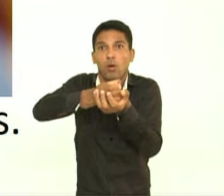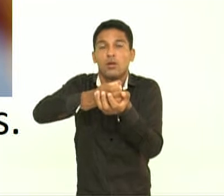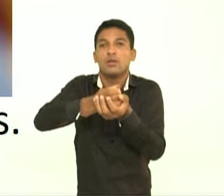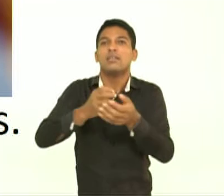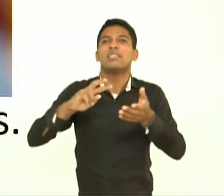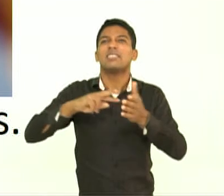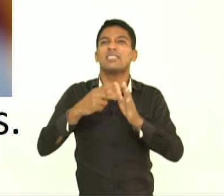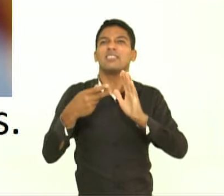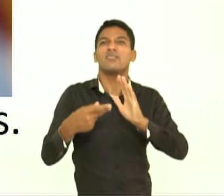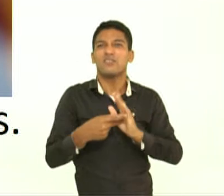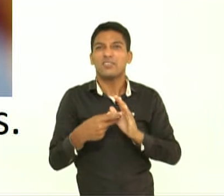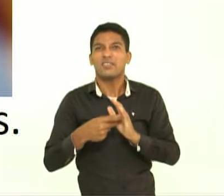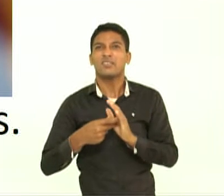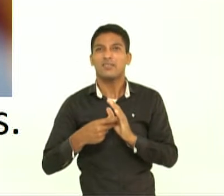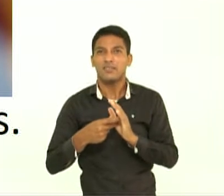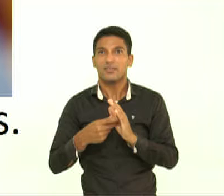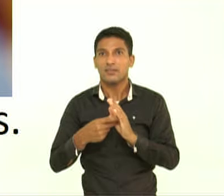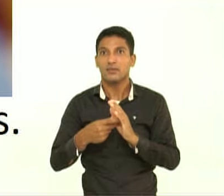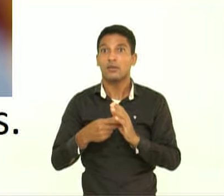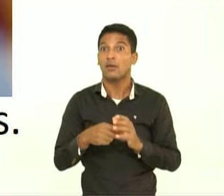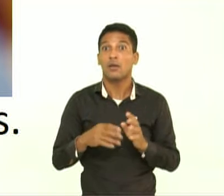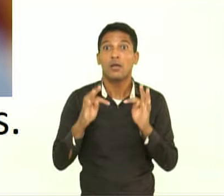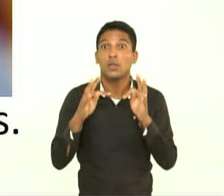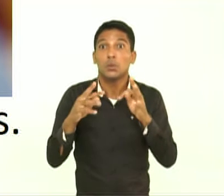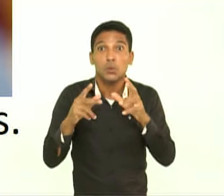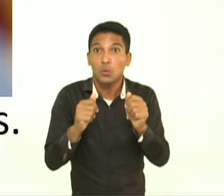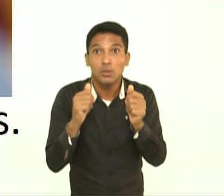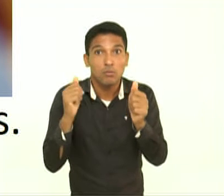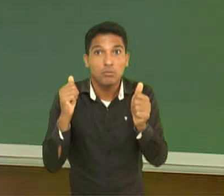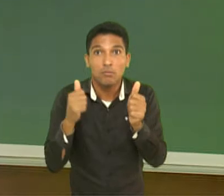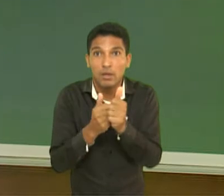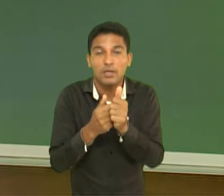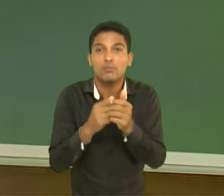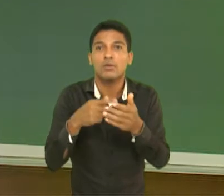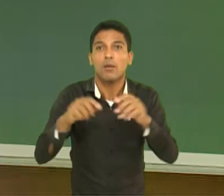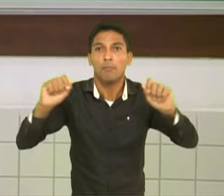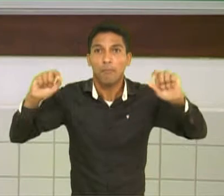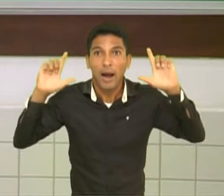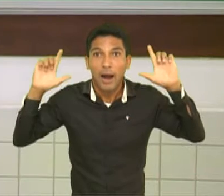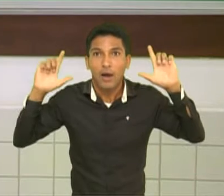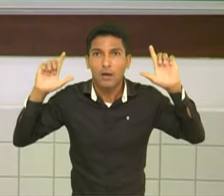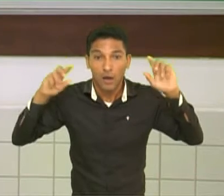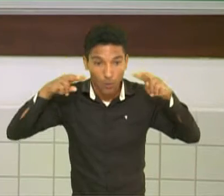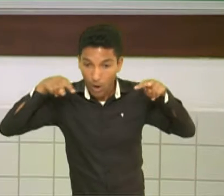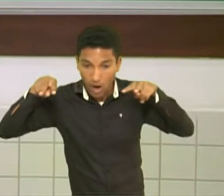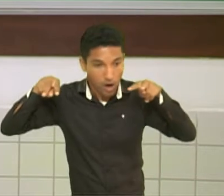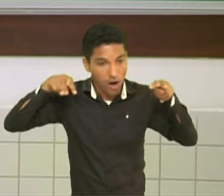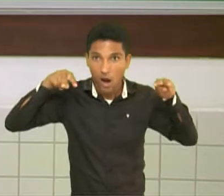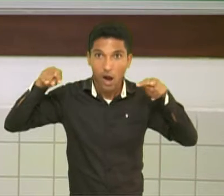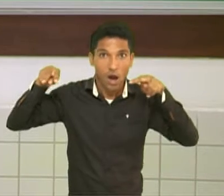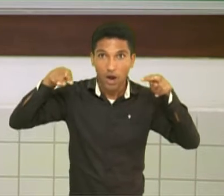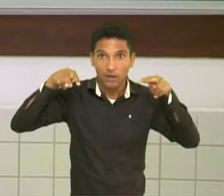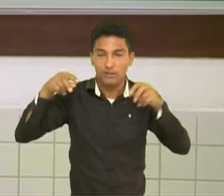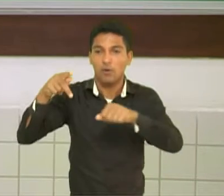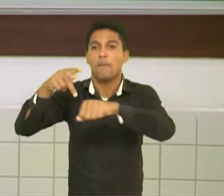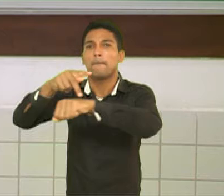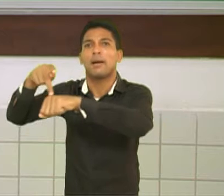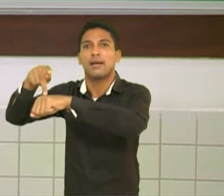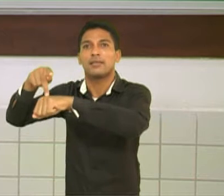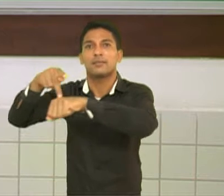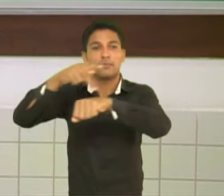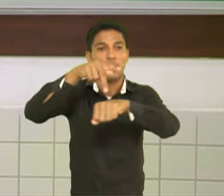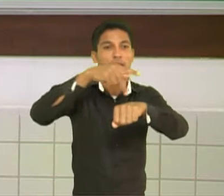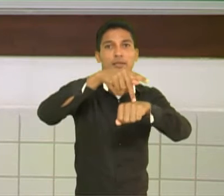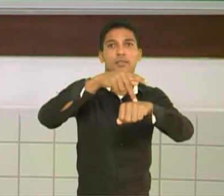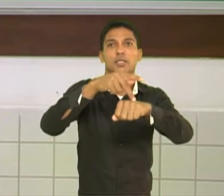no mundo. Você conhece tudo sobre várias partes do mundo. Então, essa separação entre países, povos e culturas é